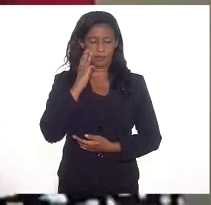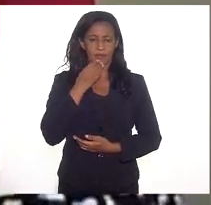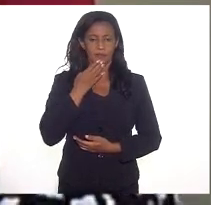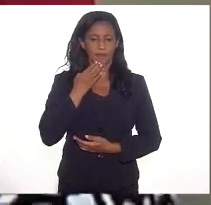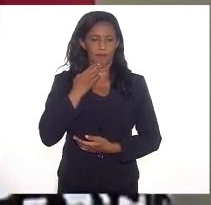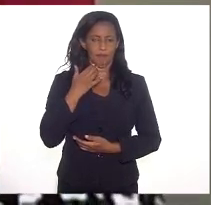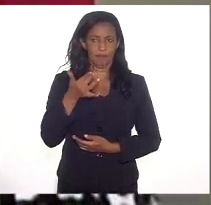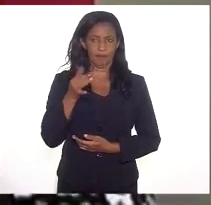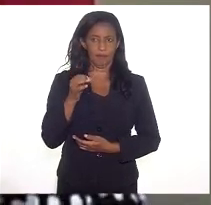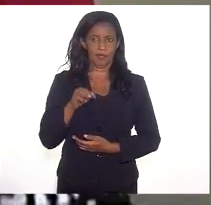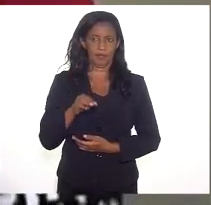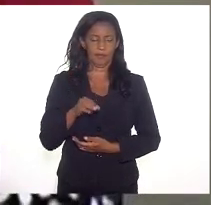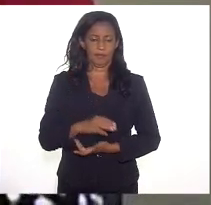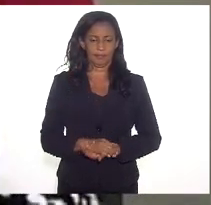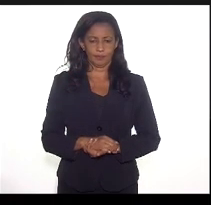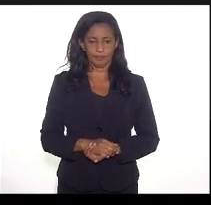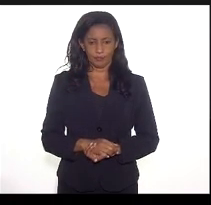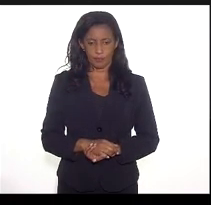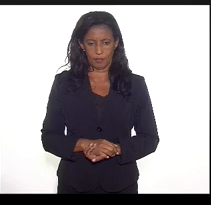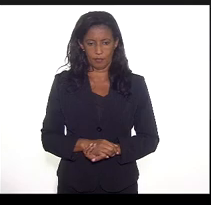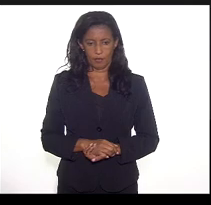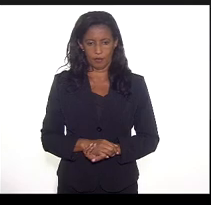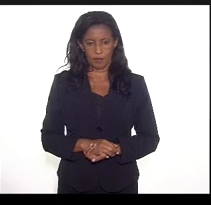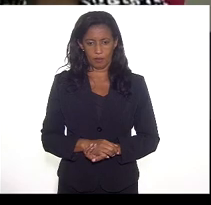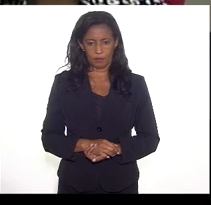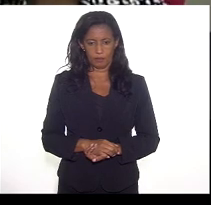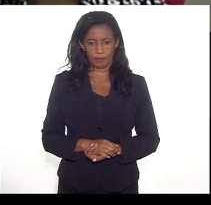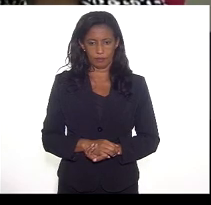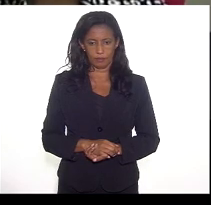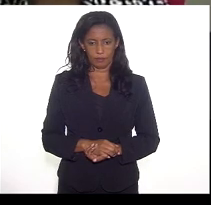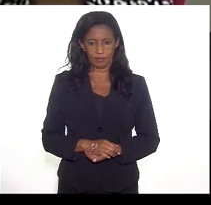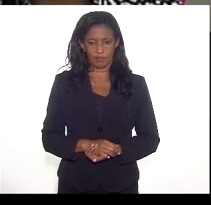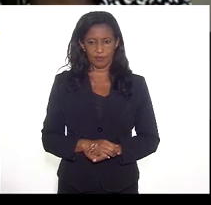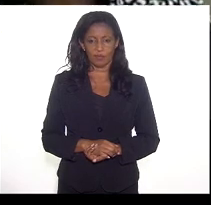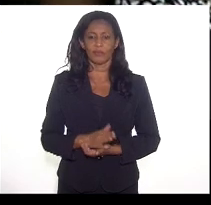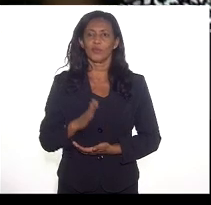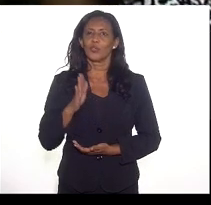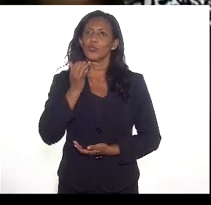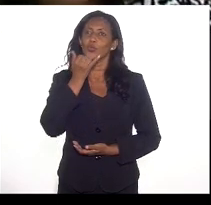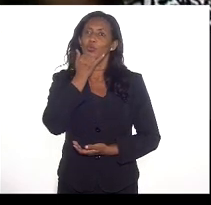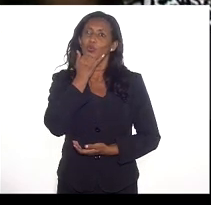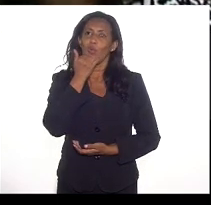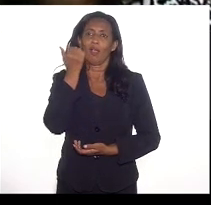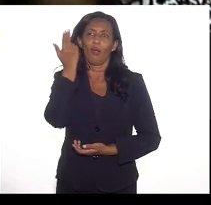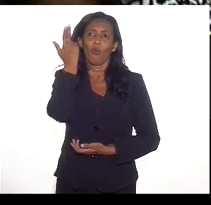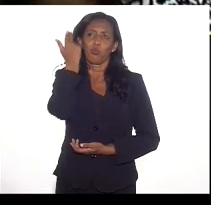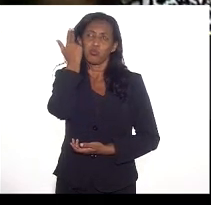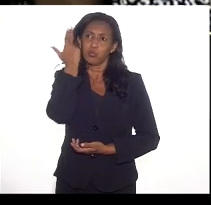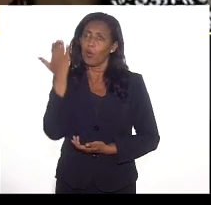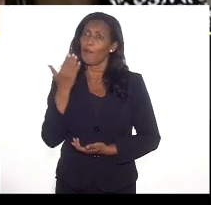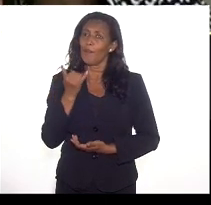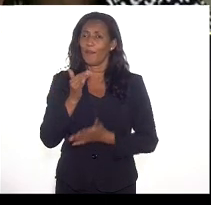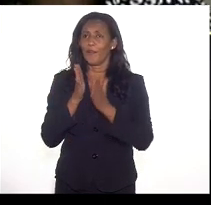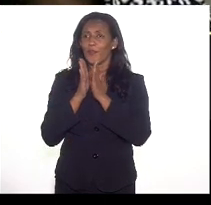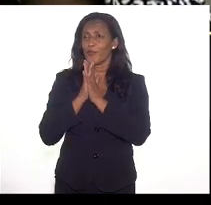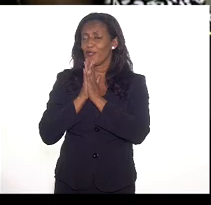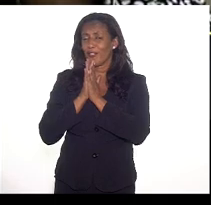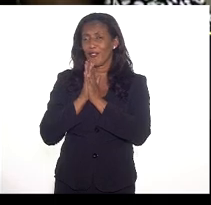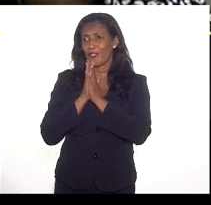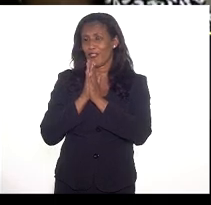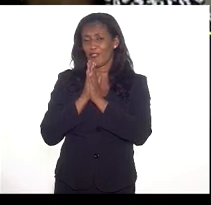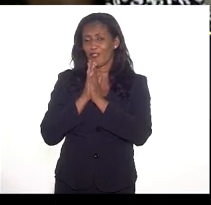Vossa Excelência tem 10 minutos. Era Eliomar Coelho. Então, me perdoe, deputado Egamar Coelho. Por favor,